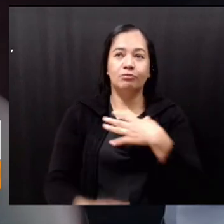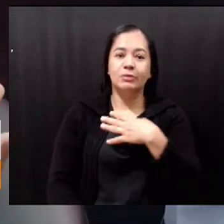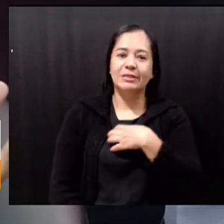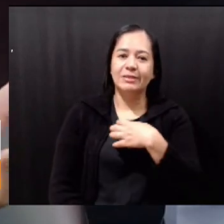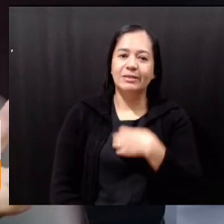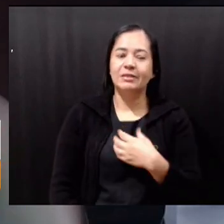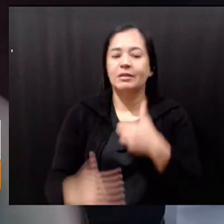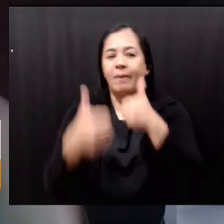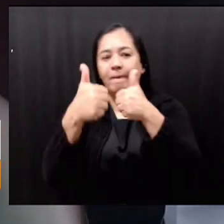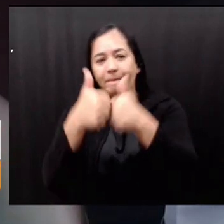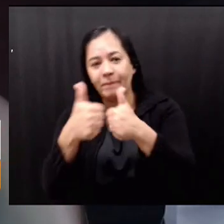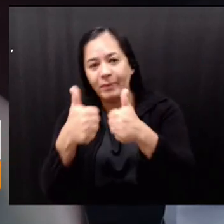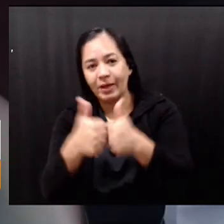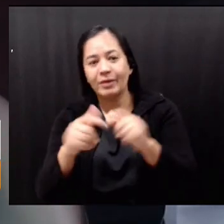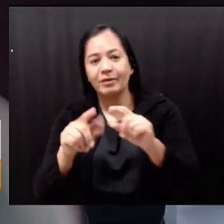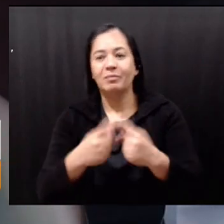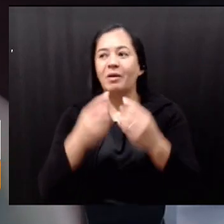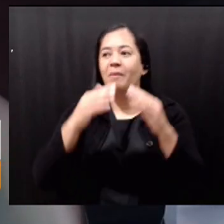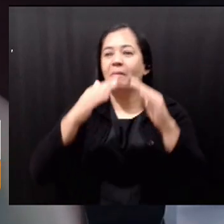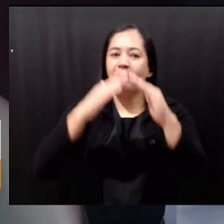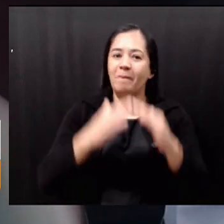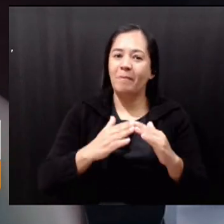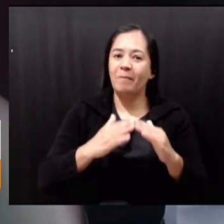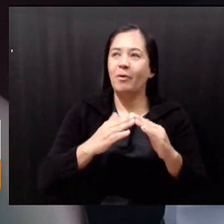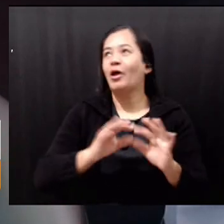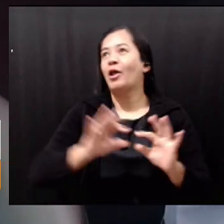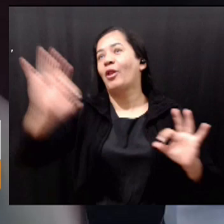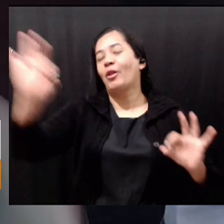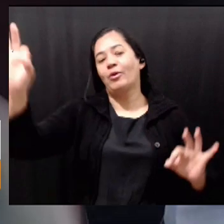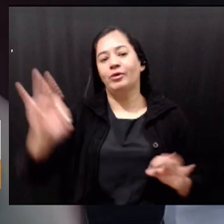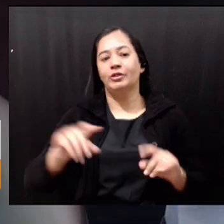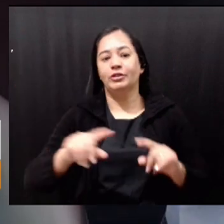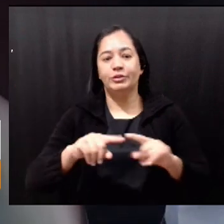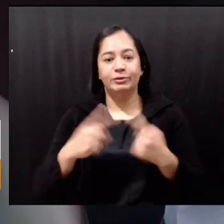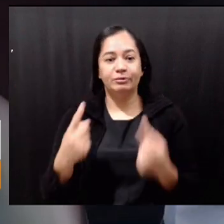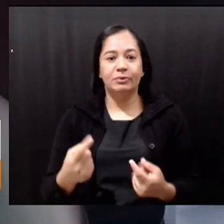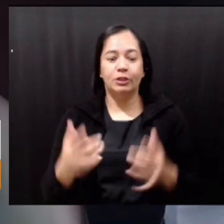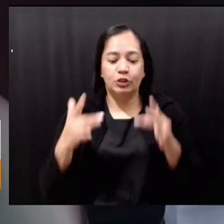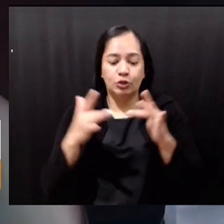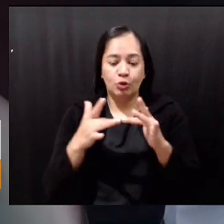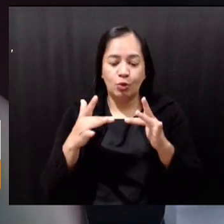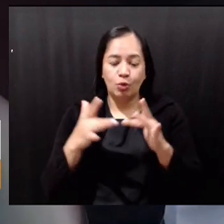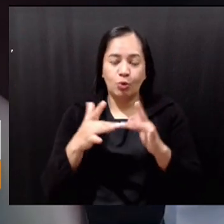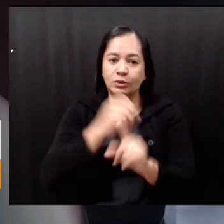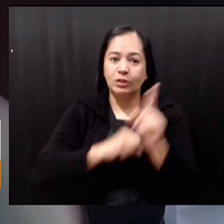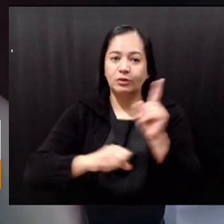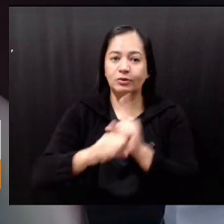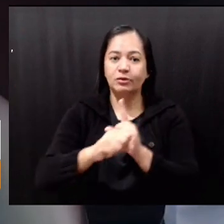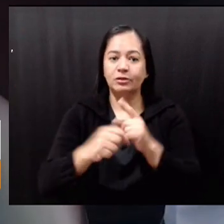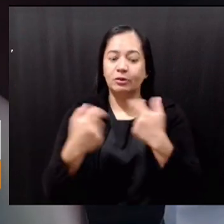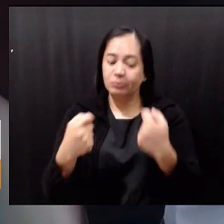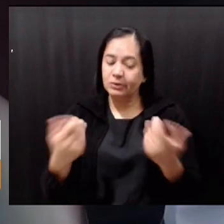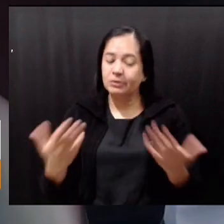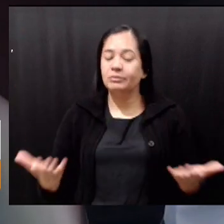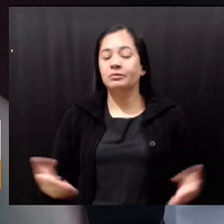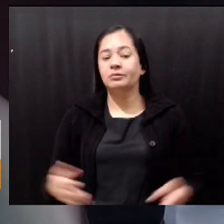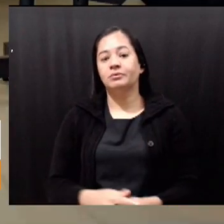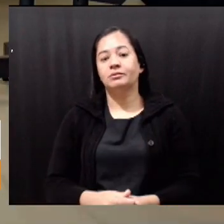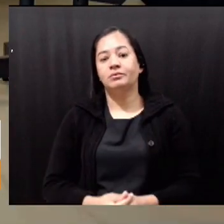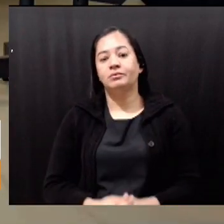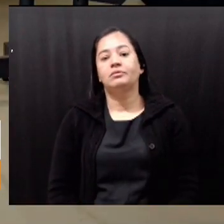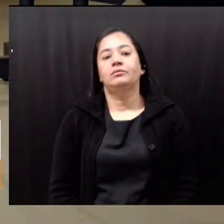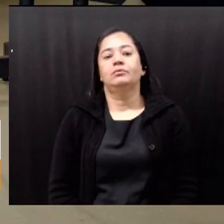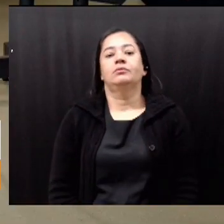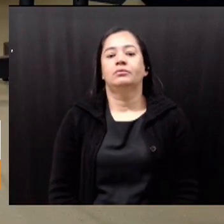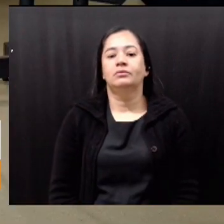tempo de estar distante, mas a gente não pode ignorar o contato social que a gente tem. Exatamente, a questão do contato